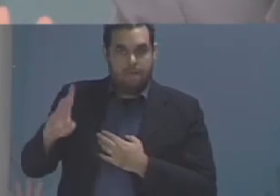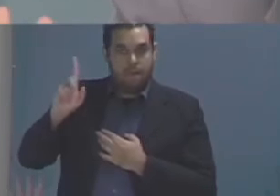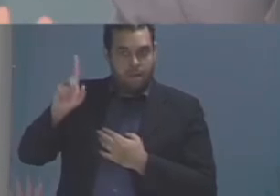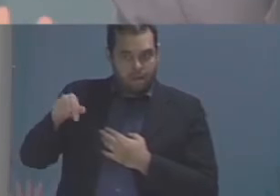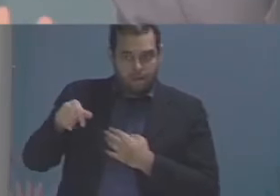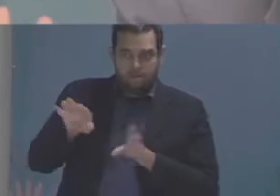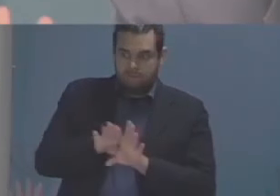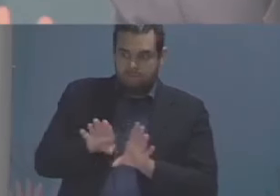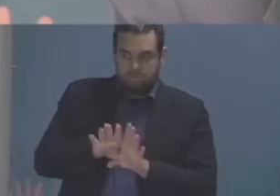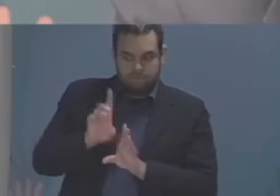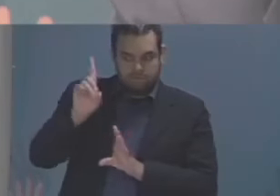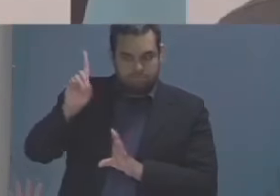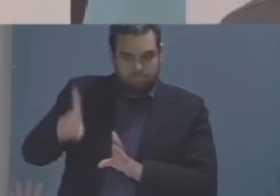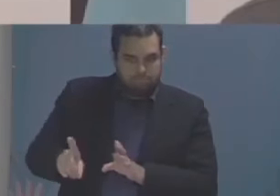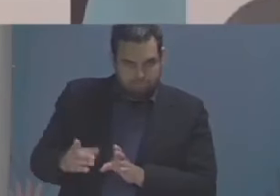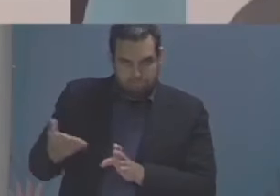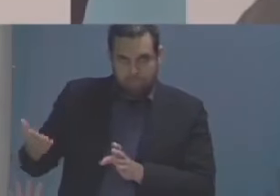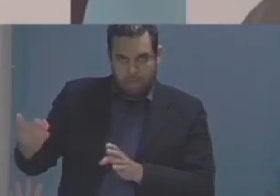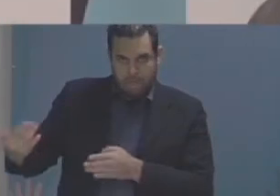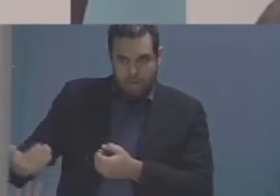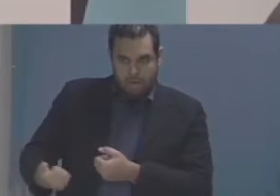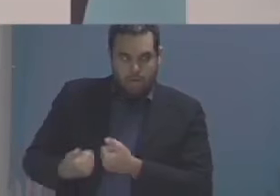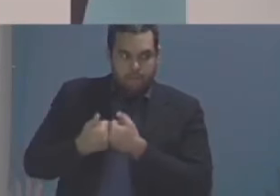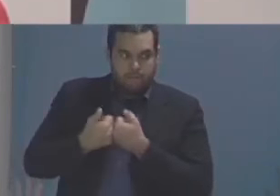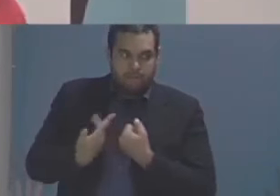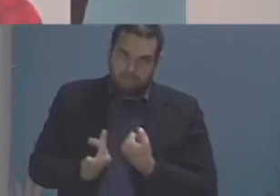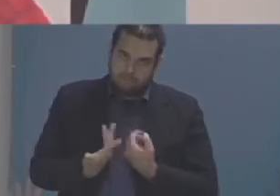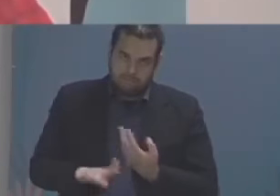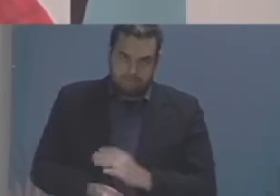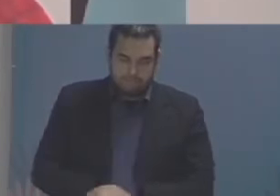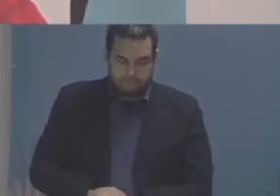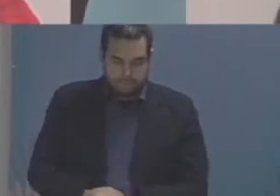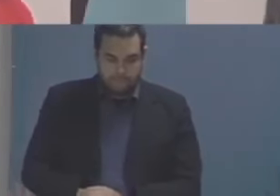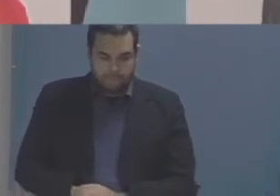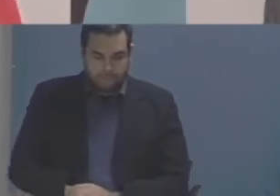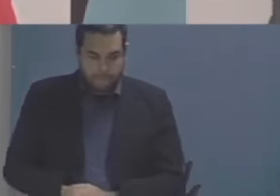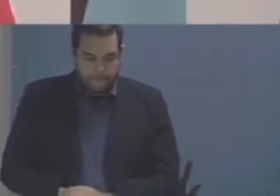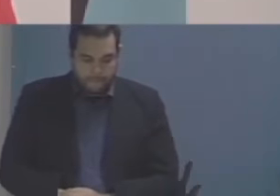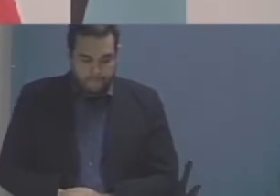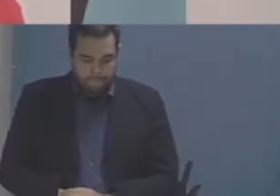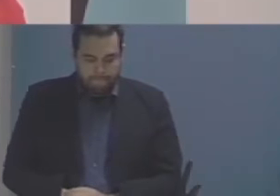extremamente liberal, ele está conosco nessa campanha. Concluo a candidata.